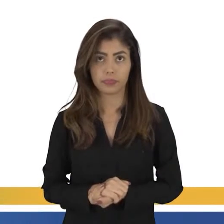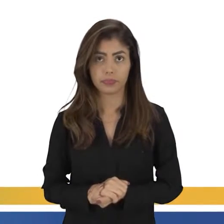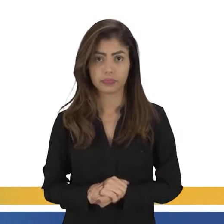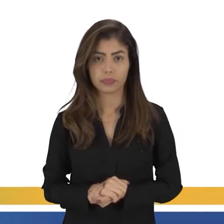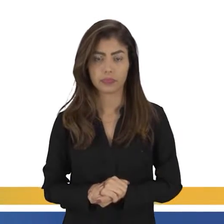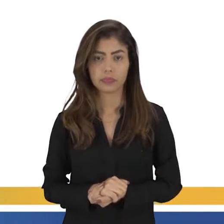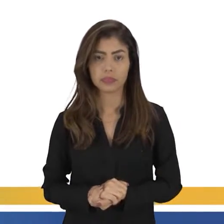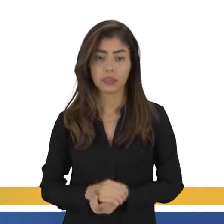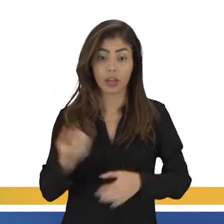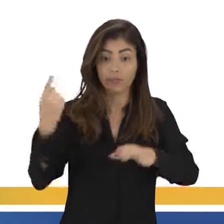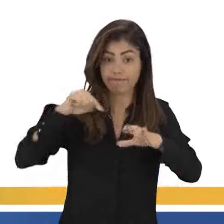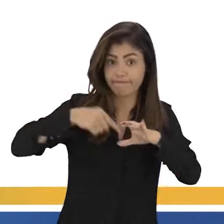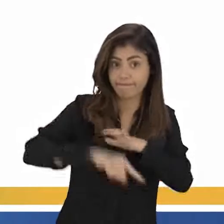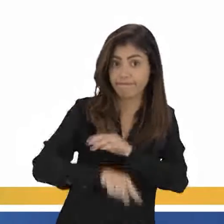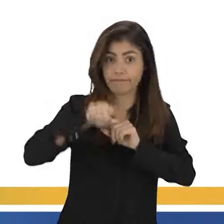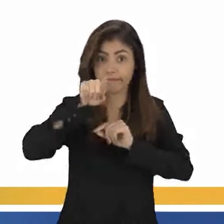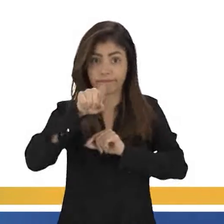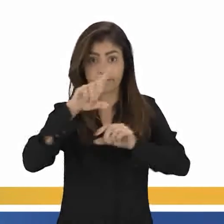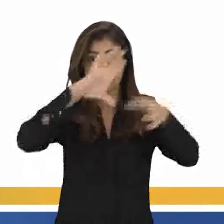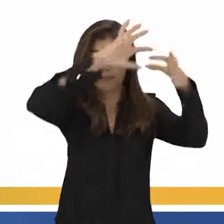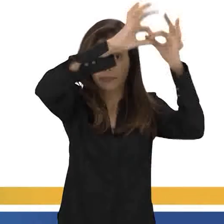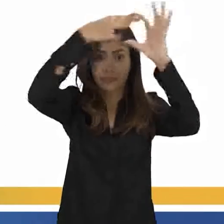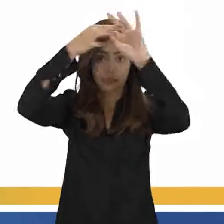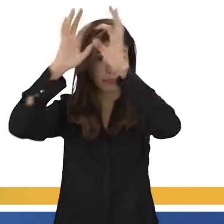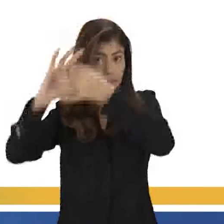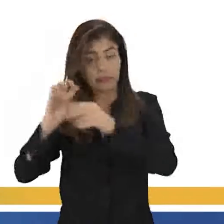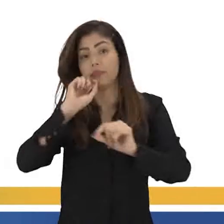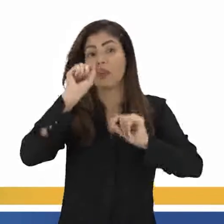Então, dentro desse ciclo